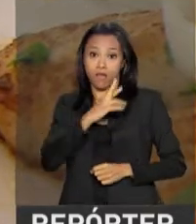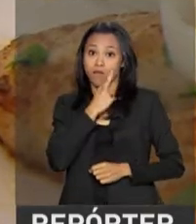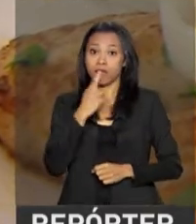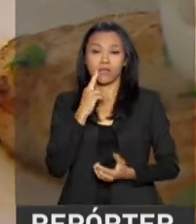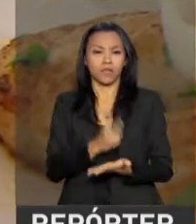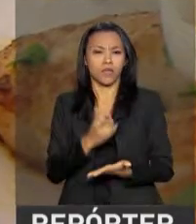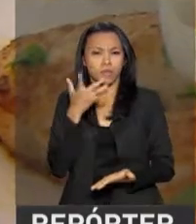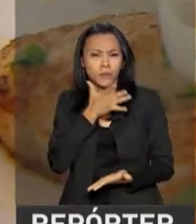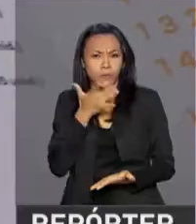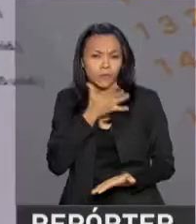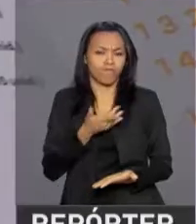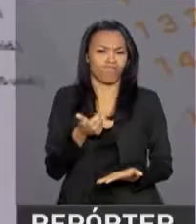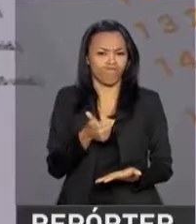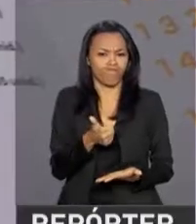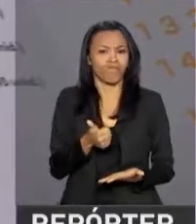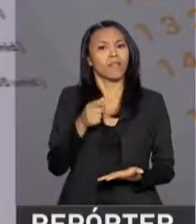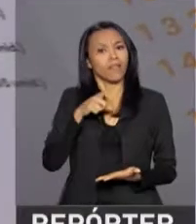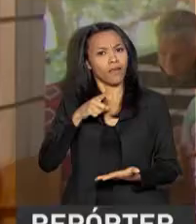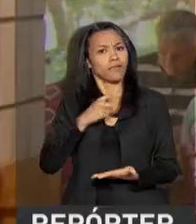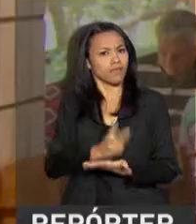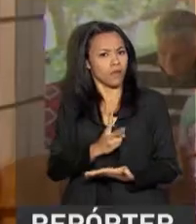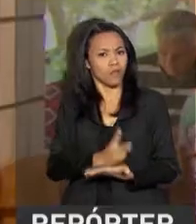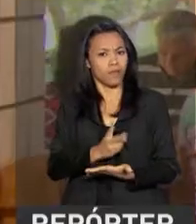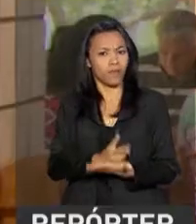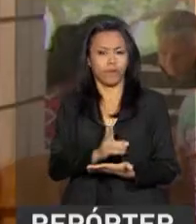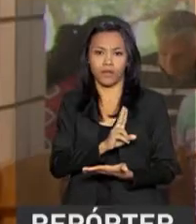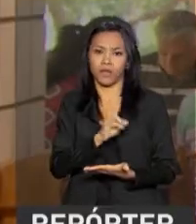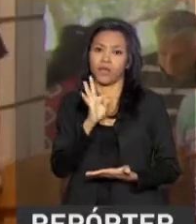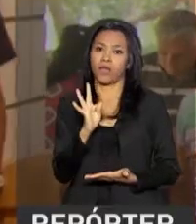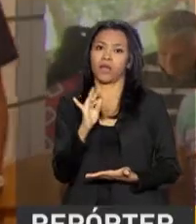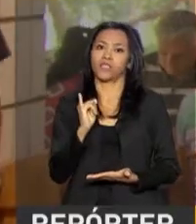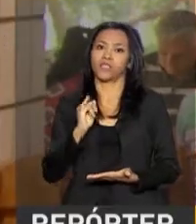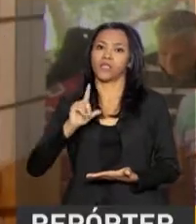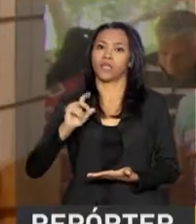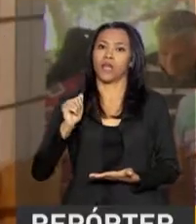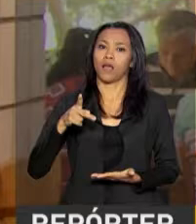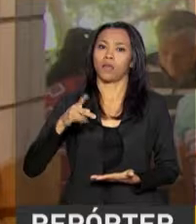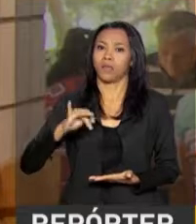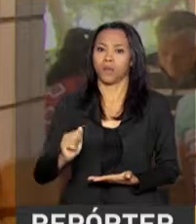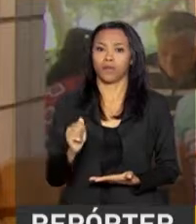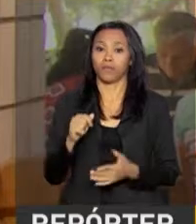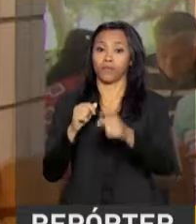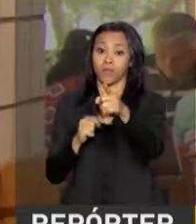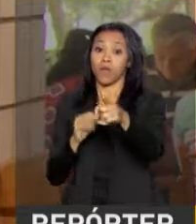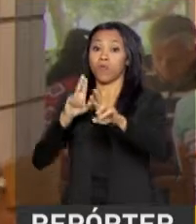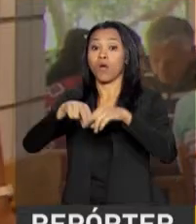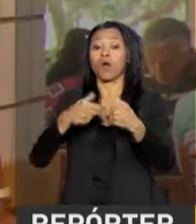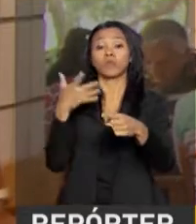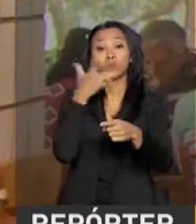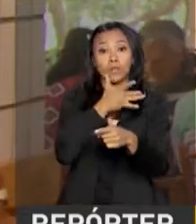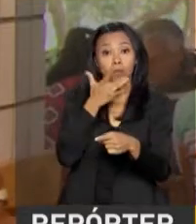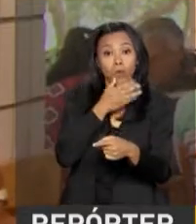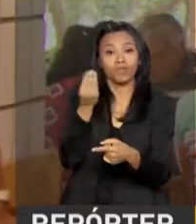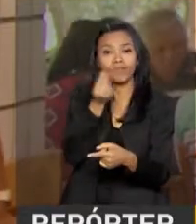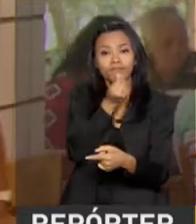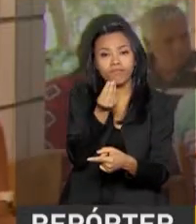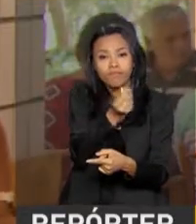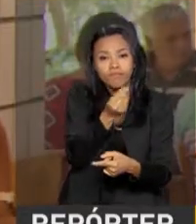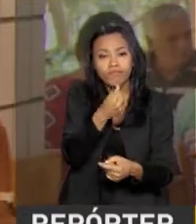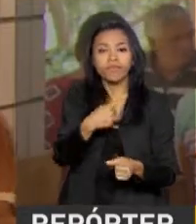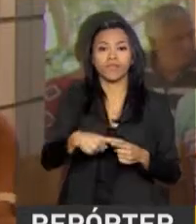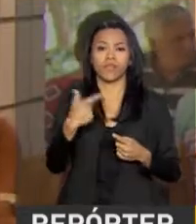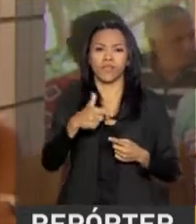fresquinho o que não falta é tilápia no cardápio tem uma ótima aceitação pelo fato do sabor suave e de não ter